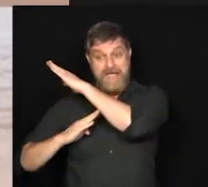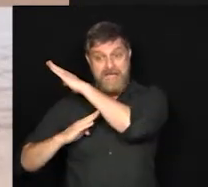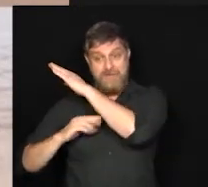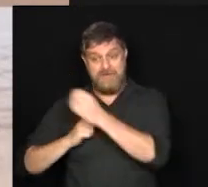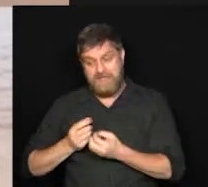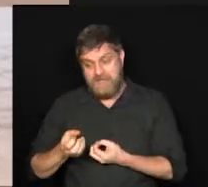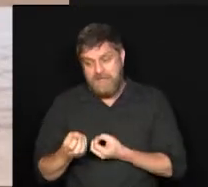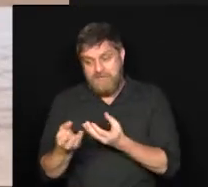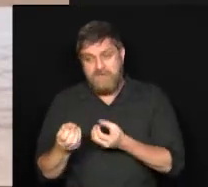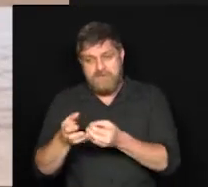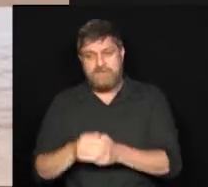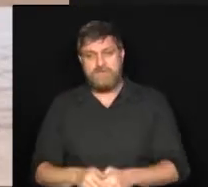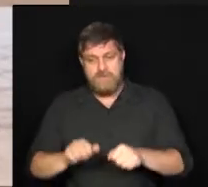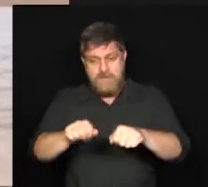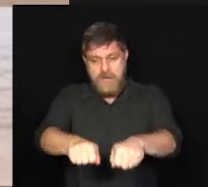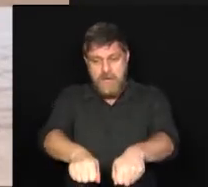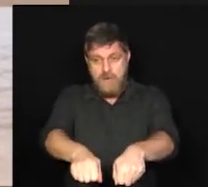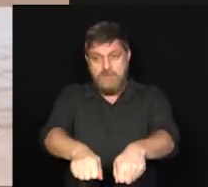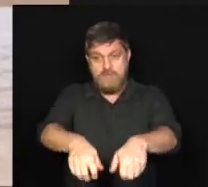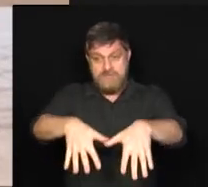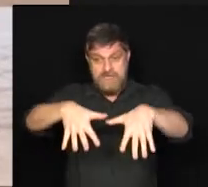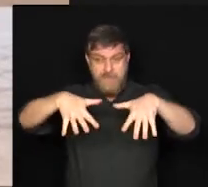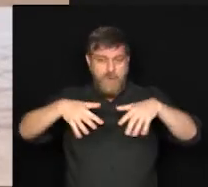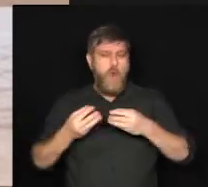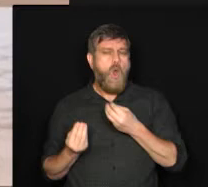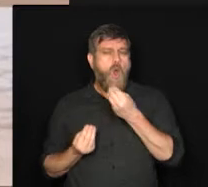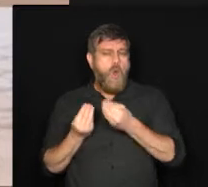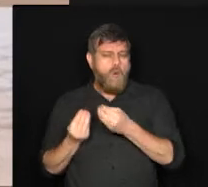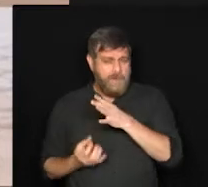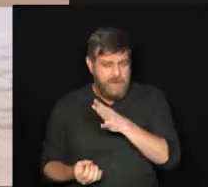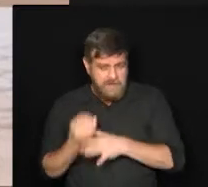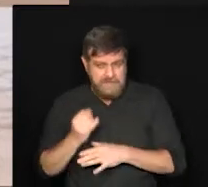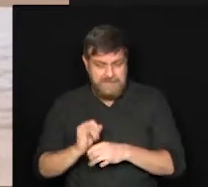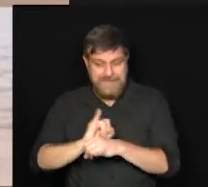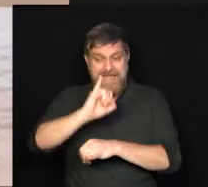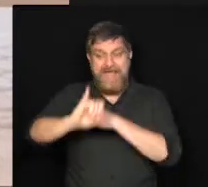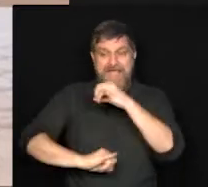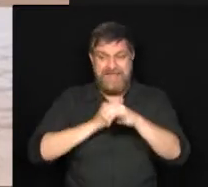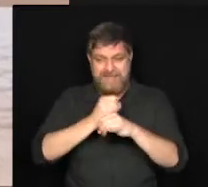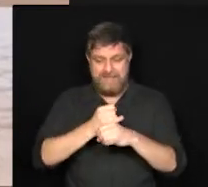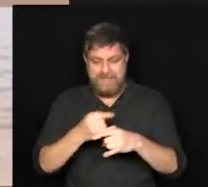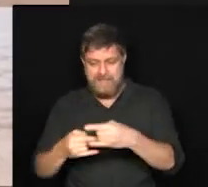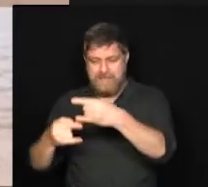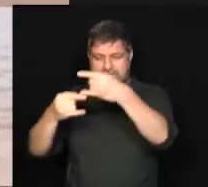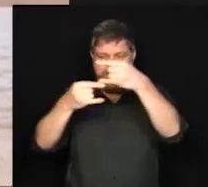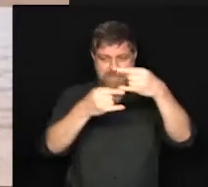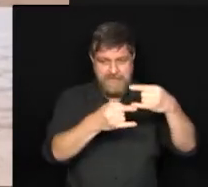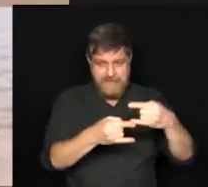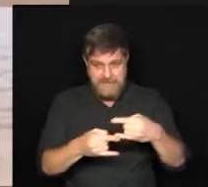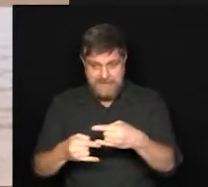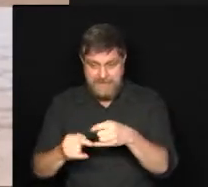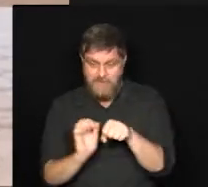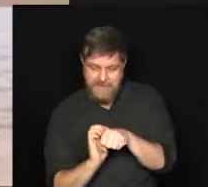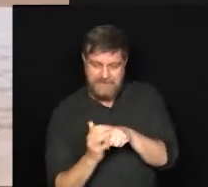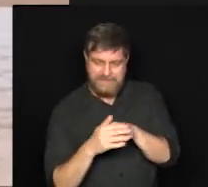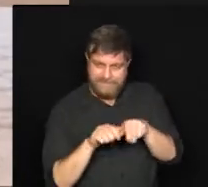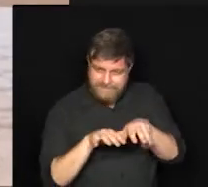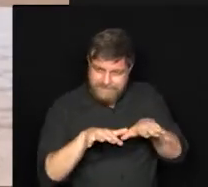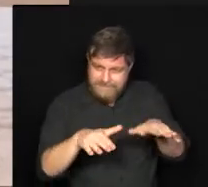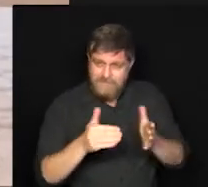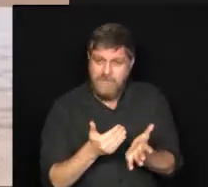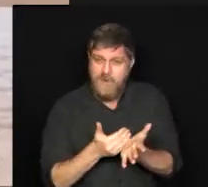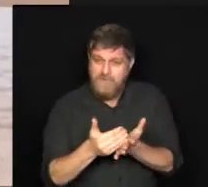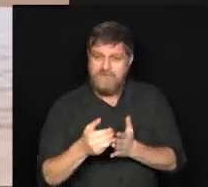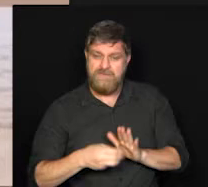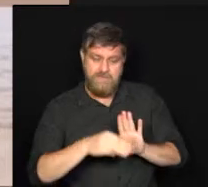As audiências públicas, elas estão acontecendo pelo sistema de deliberação remota desde o início da pandemia, desde aquela portaria